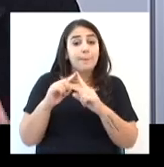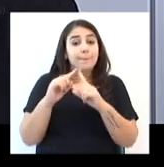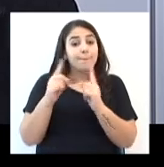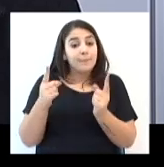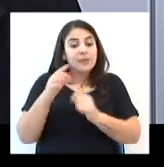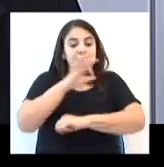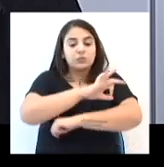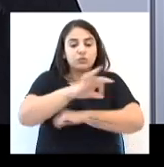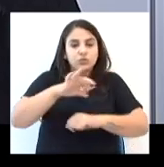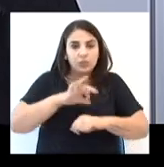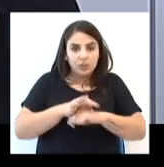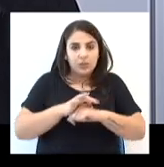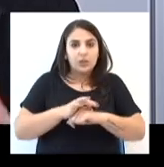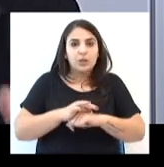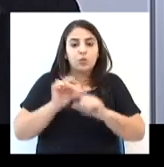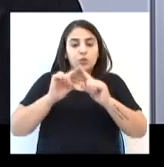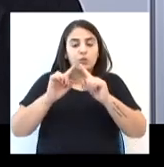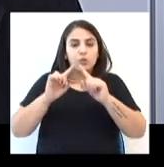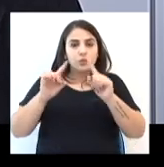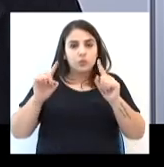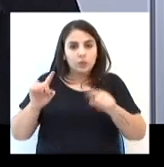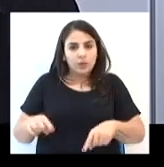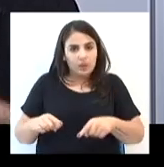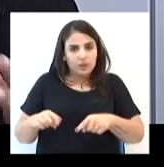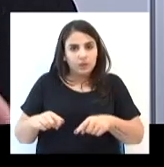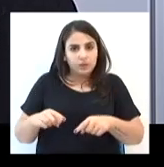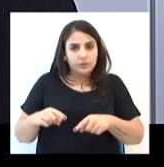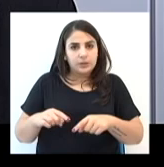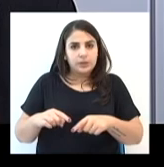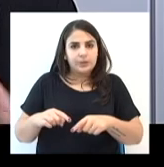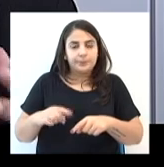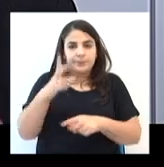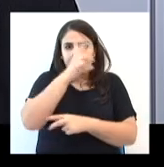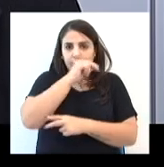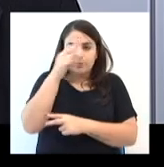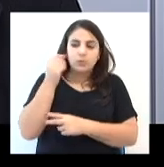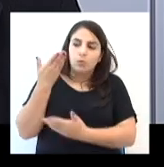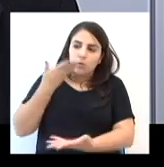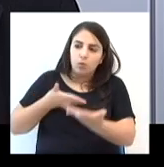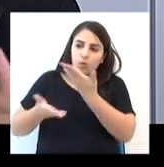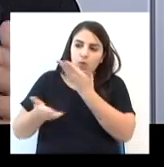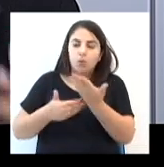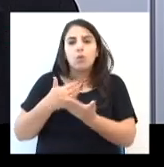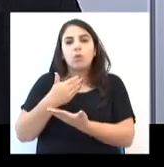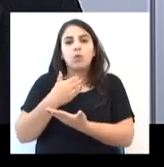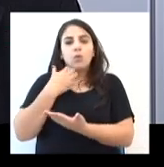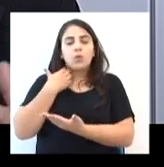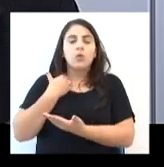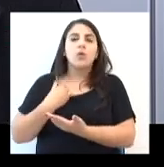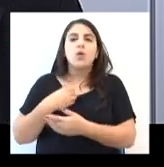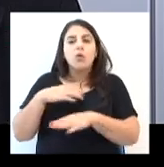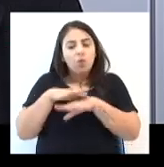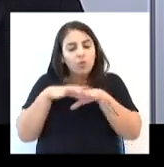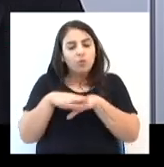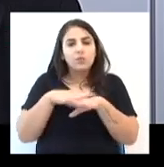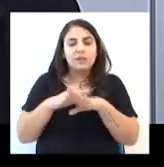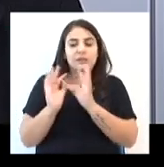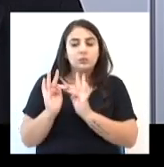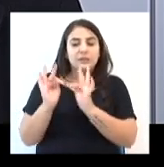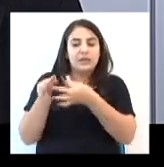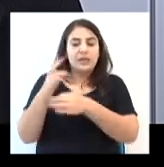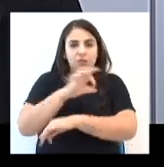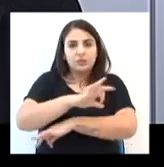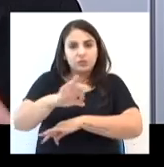os engenheiros, os funcionários da prefeitura entrem em diálogo e entendimento com os engenheiros, com os técnicos do